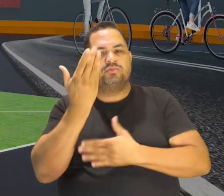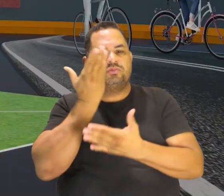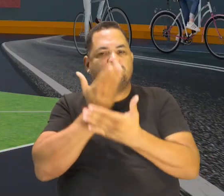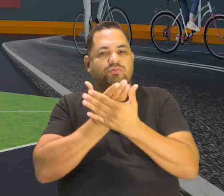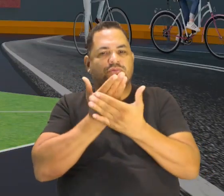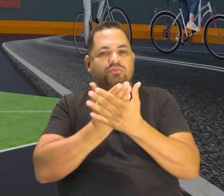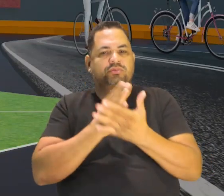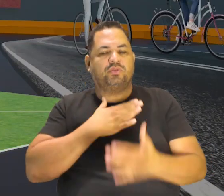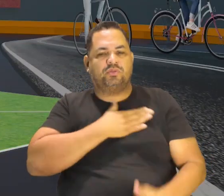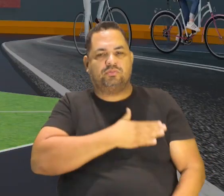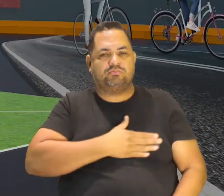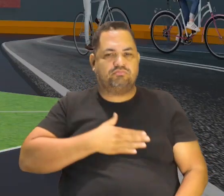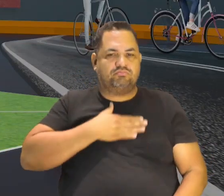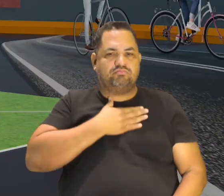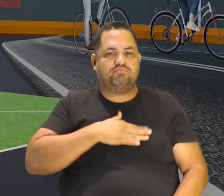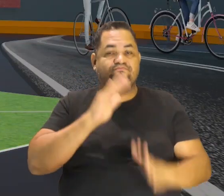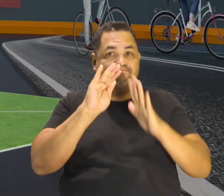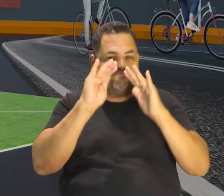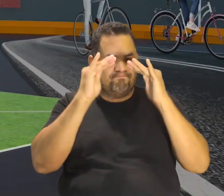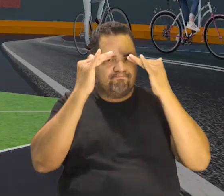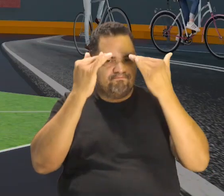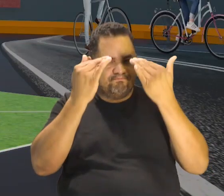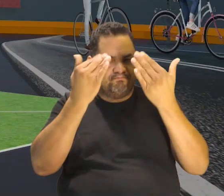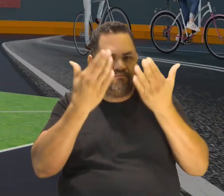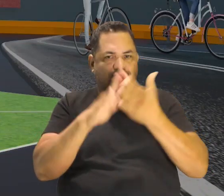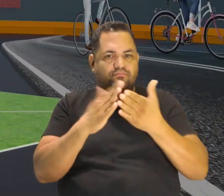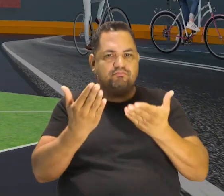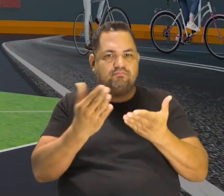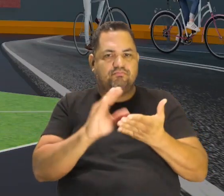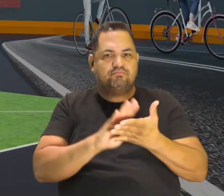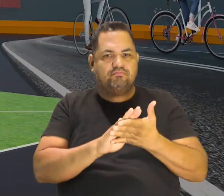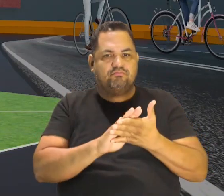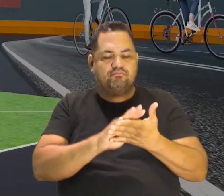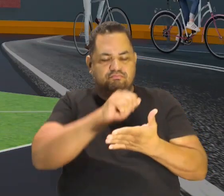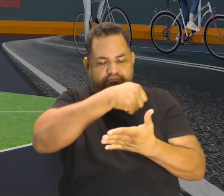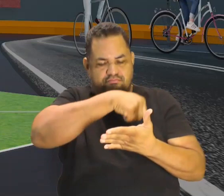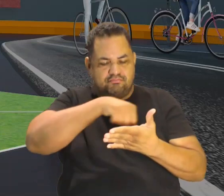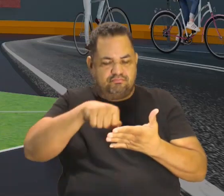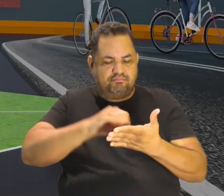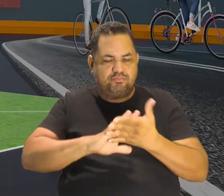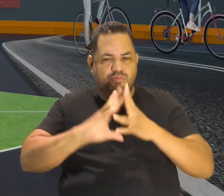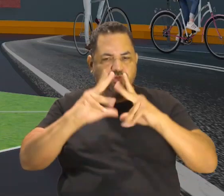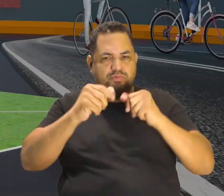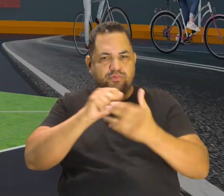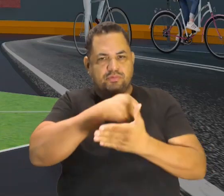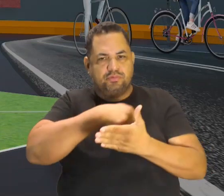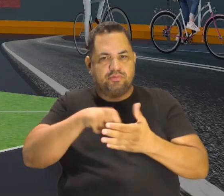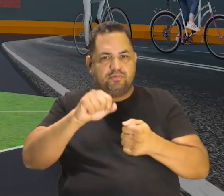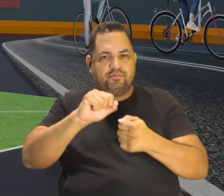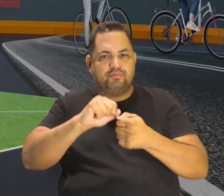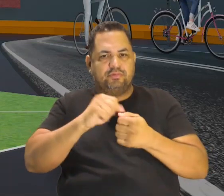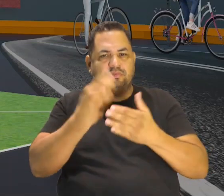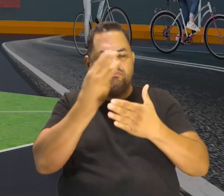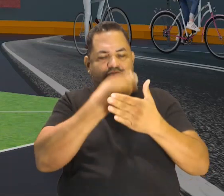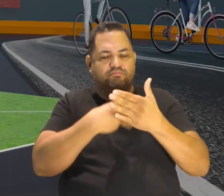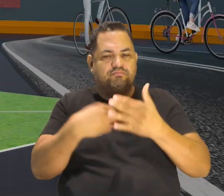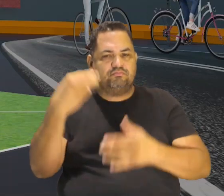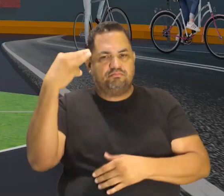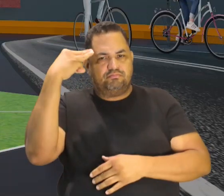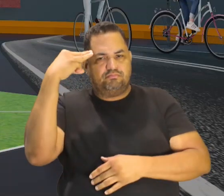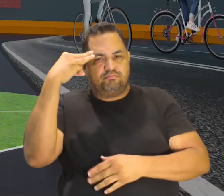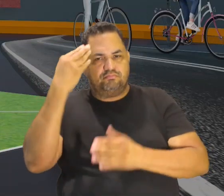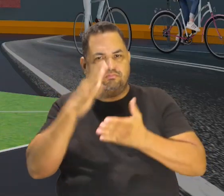gostaria que você prestasse bastante atenção, colocasse aí as anotações no teu caderno, fizesse os mapinhas mentais, os